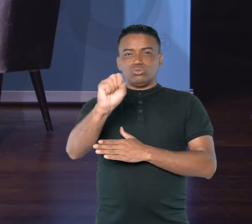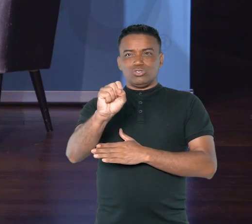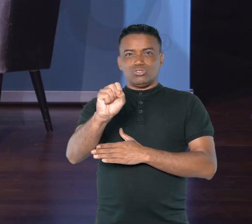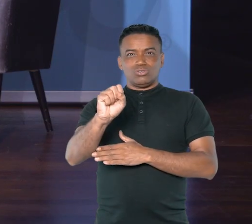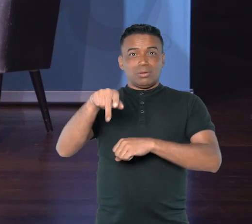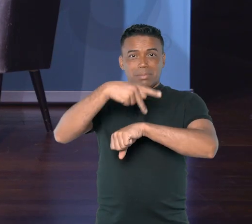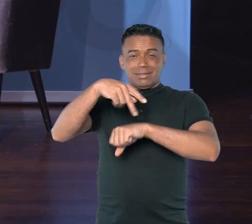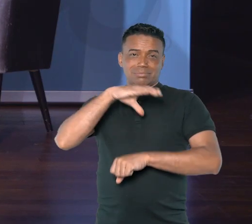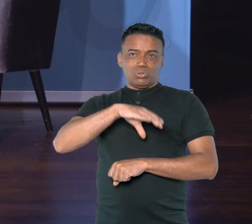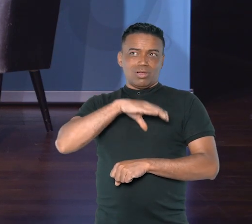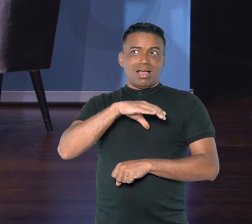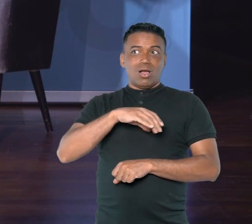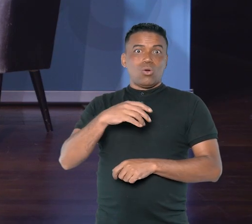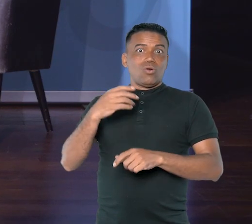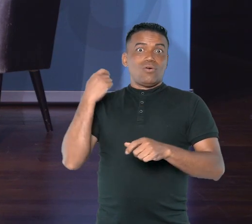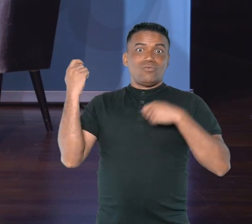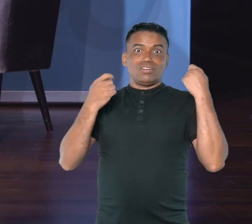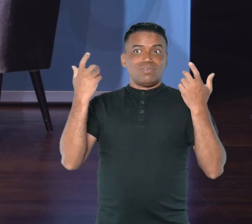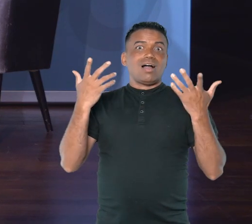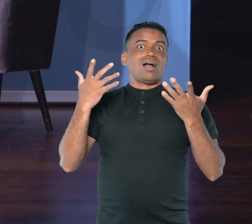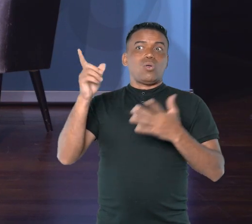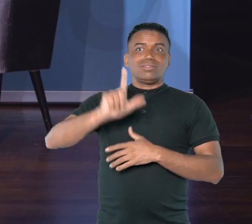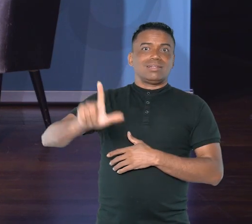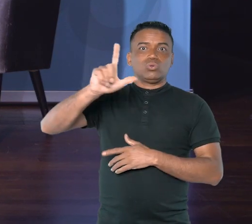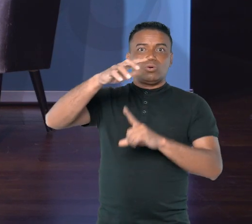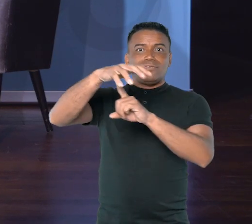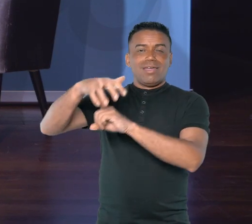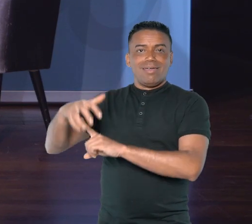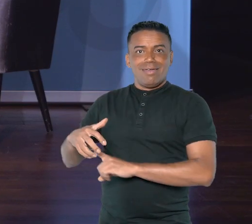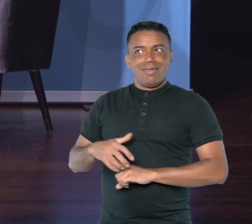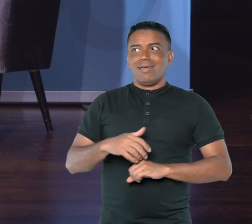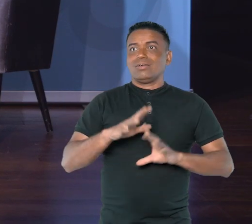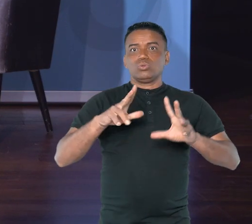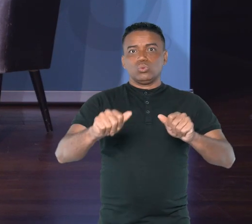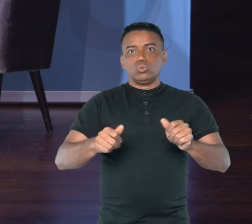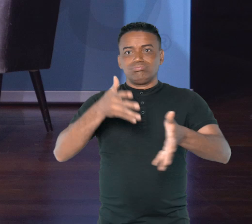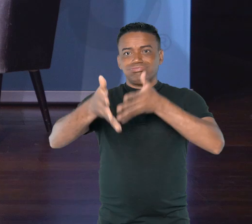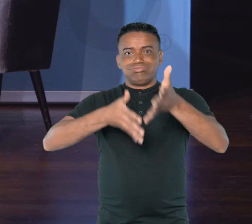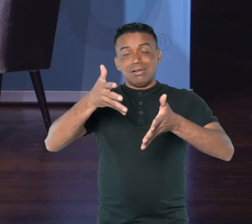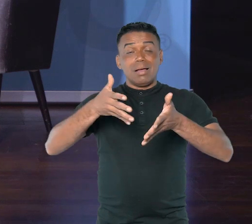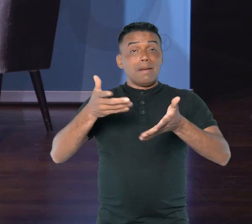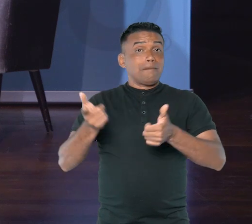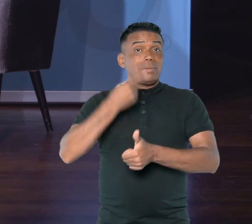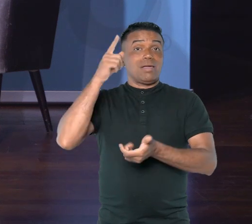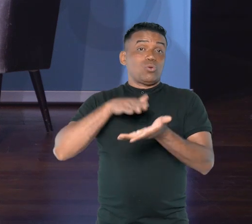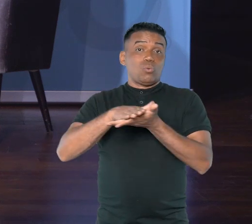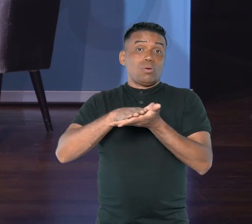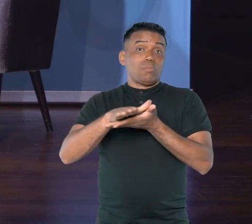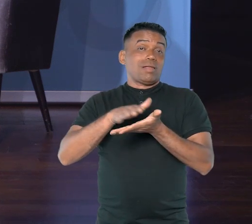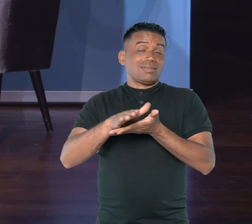legal lançar o livro dentro desse contexto, onde todo mundo ali estava falando sobre isso, né? Como um primeiro movimento do livro. Para mim foi